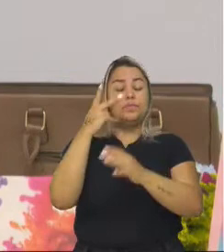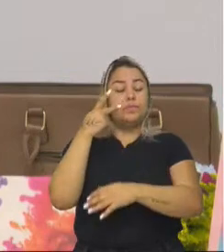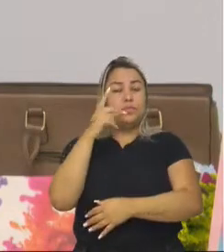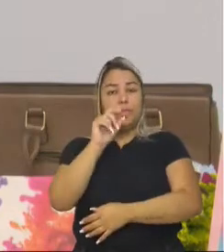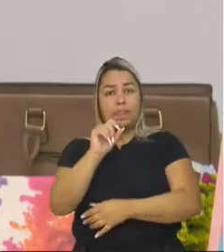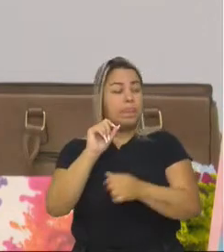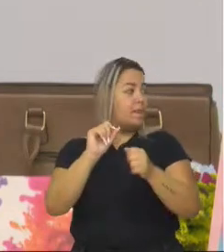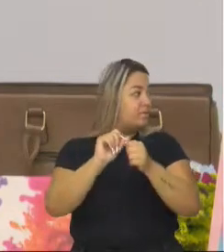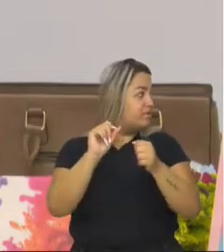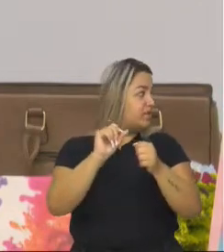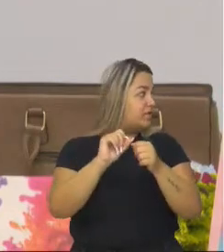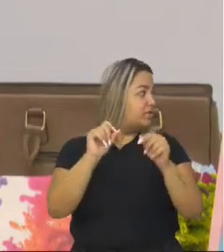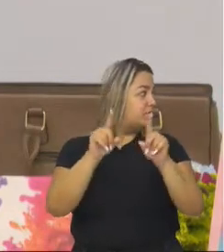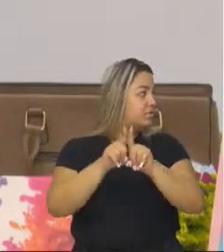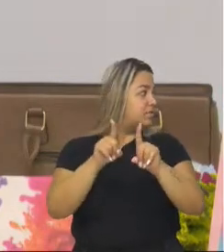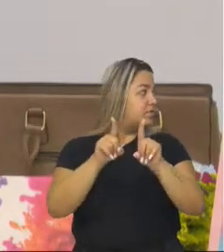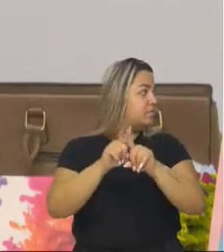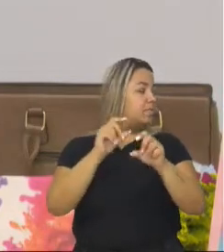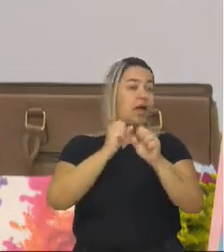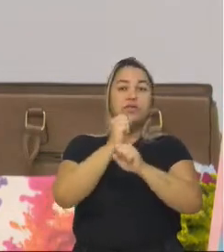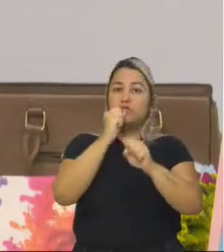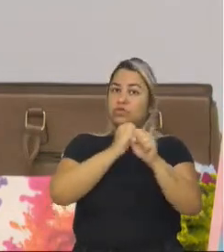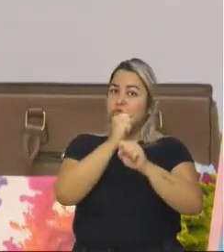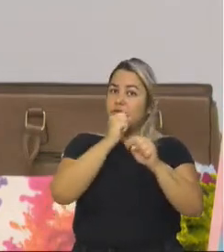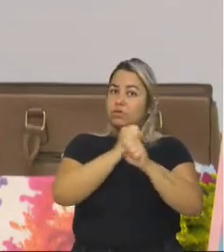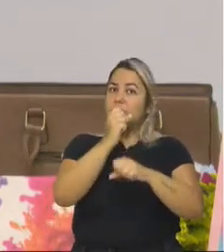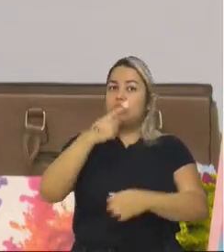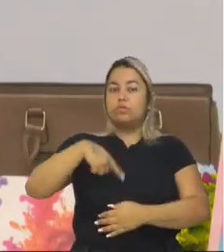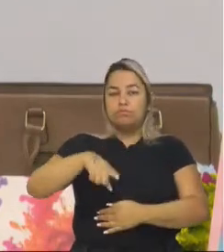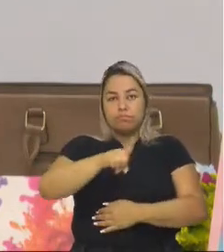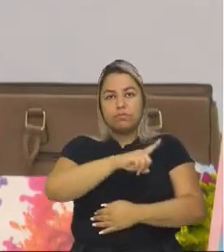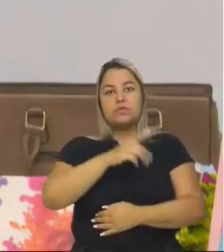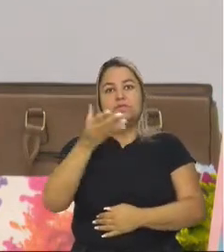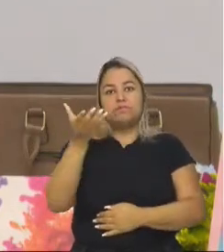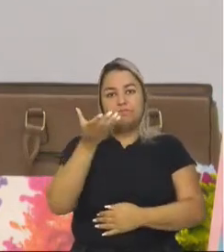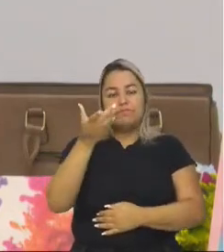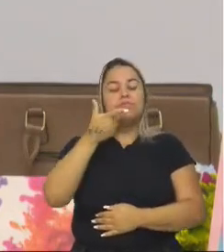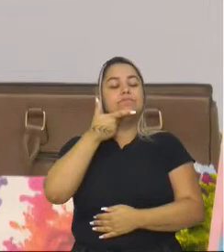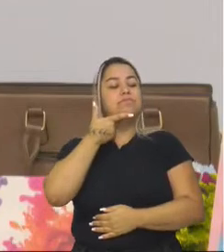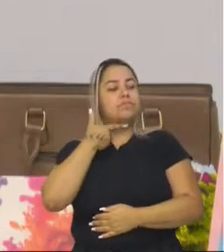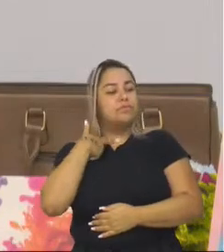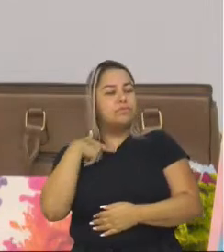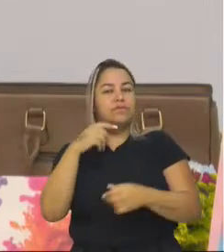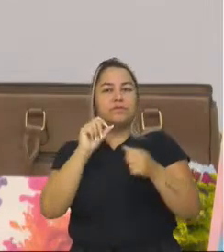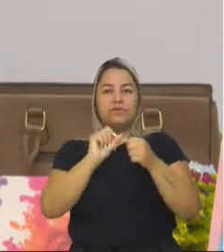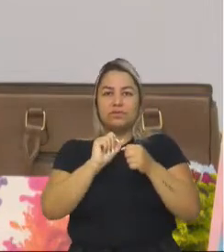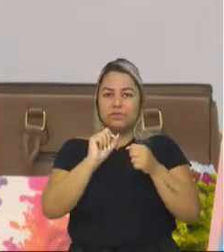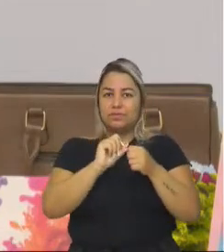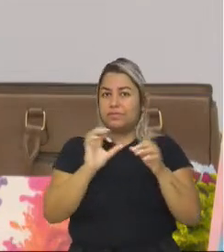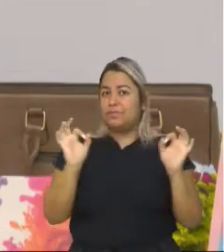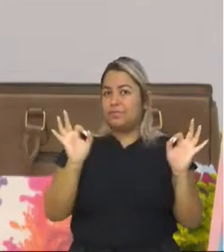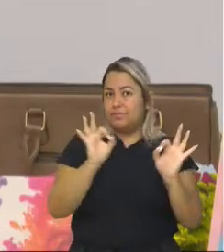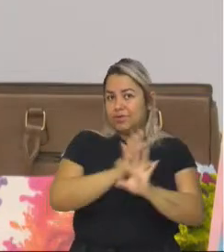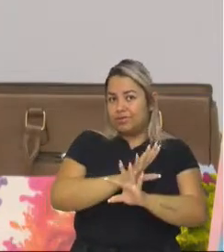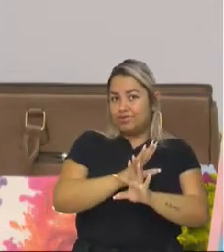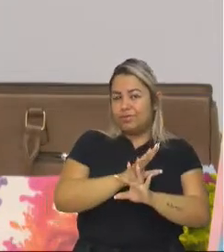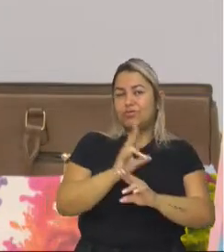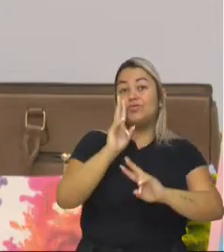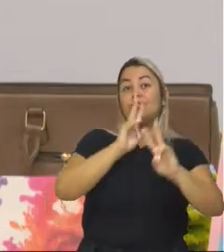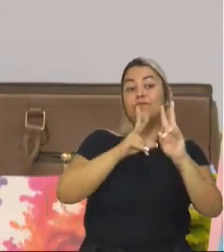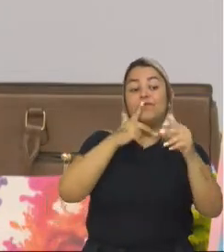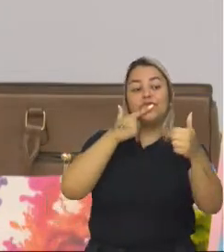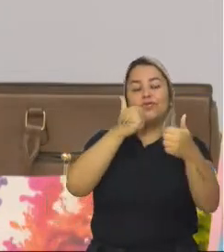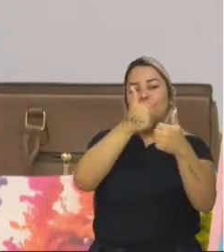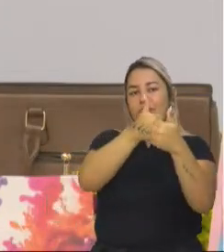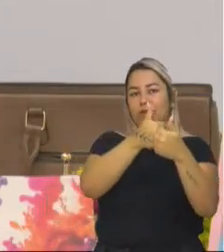fazer, né, as construções que nós queremos fazer. E, para finalizar, quando eu digo que eu estou vendo de